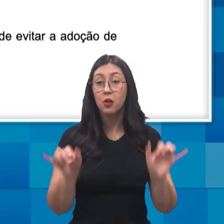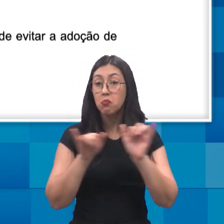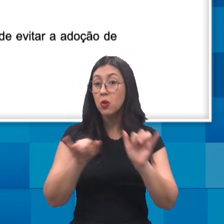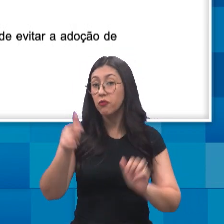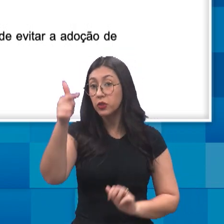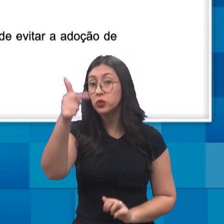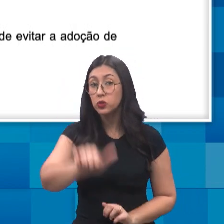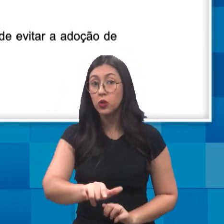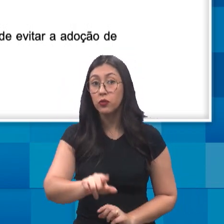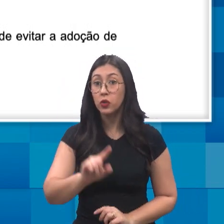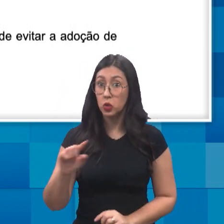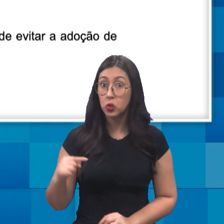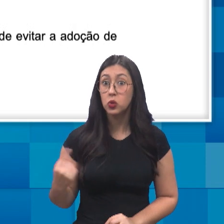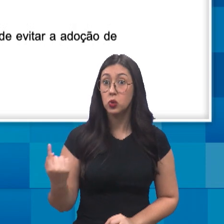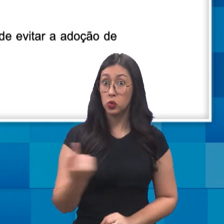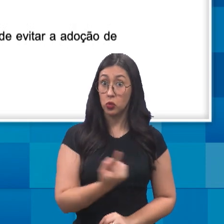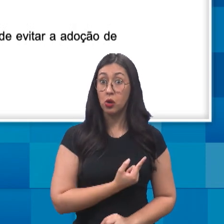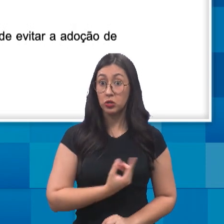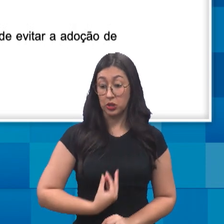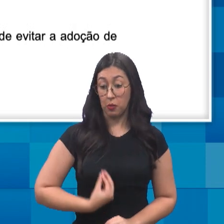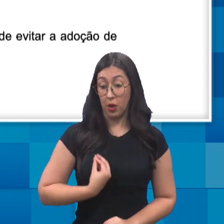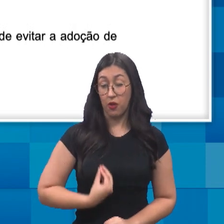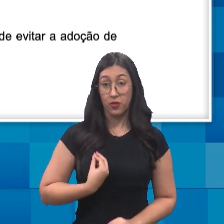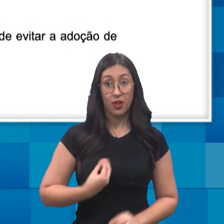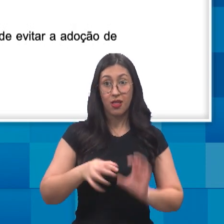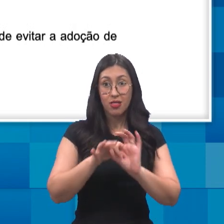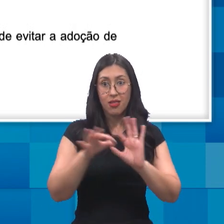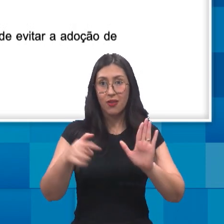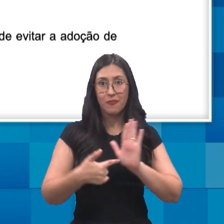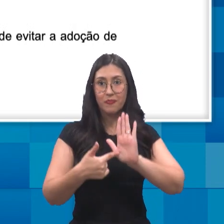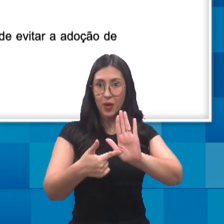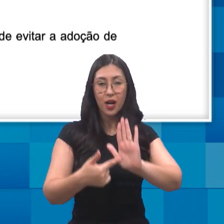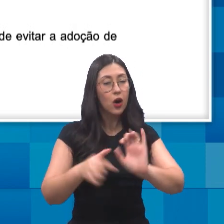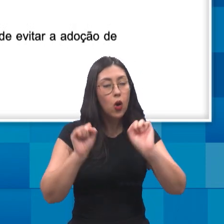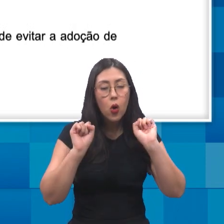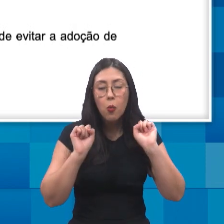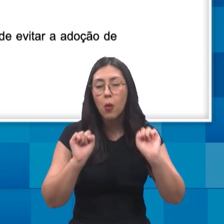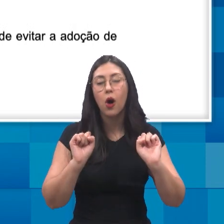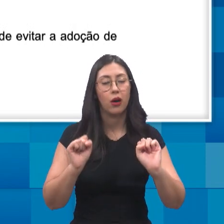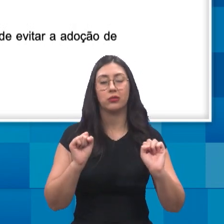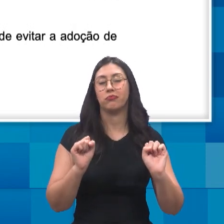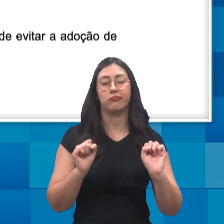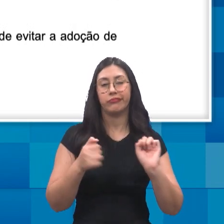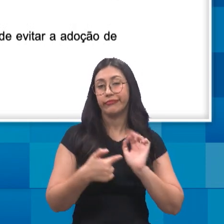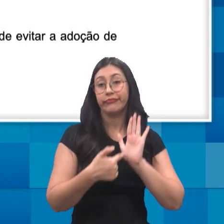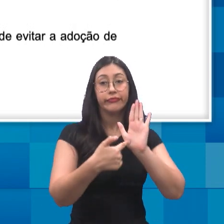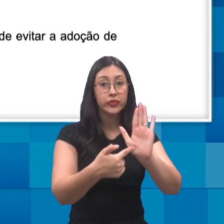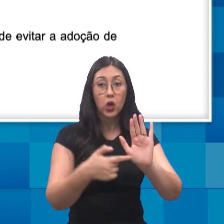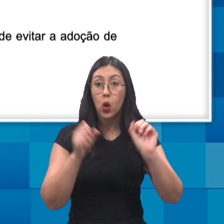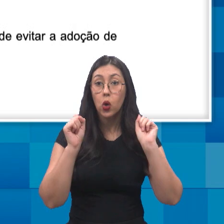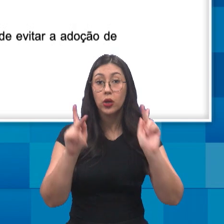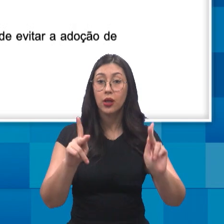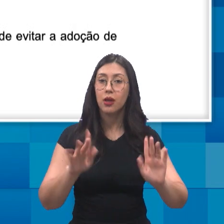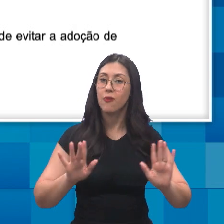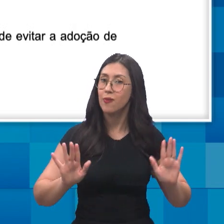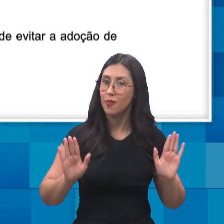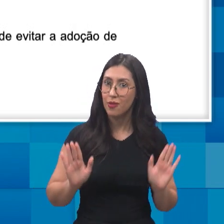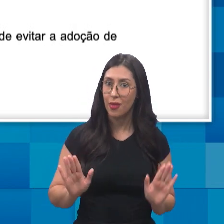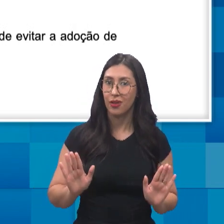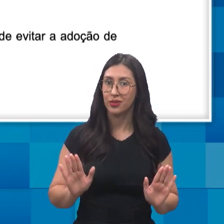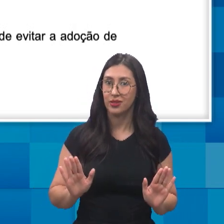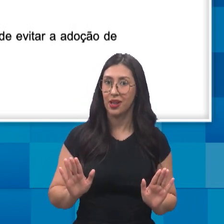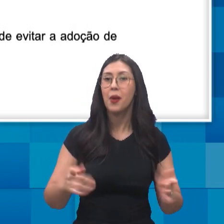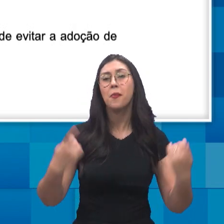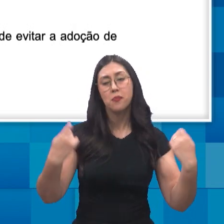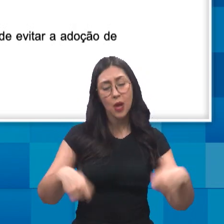Nós, como figura pública, temos que estar dispostos a sermos expostos. Eu não tenho problema nenhum com relação a isso. Agora, não faltem com a